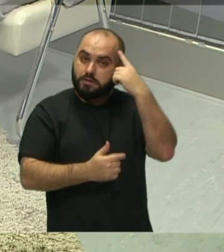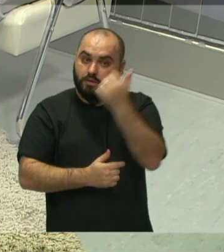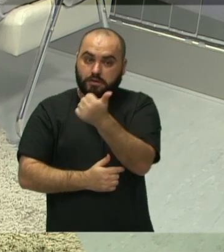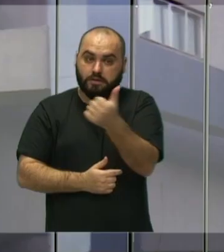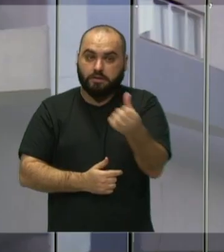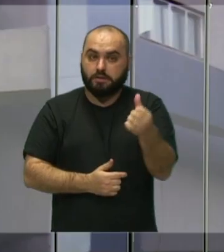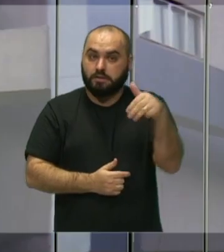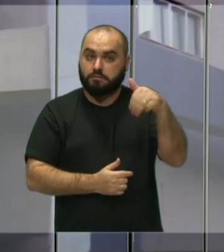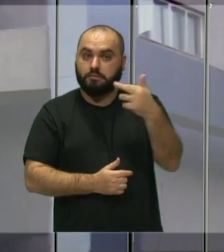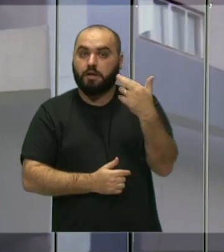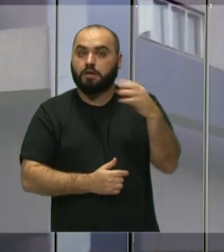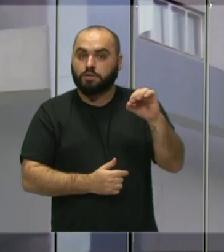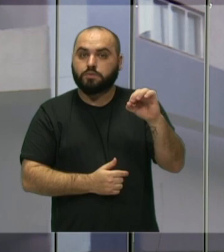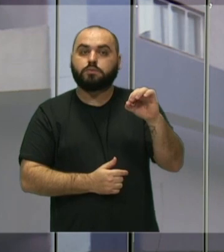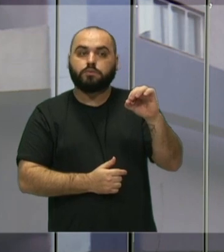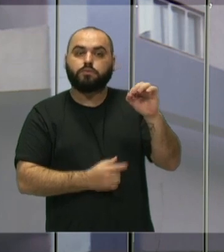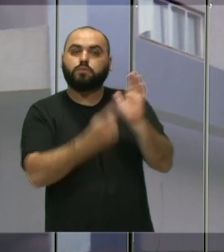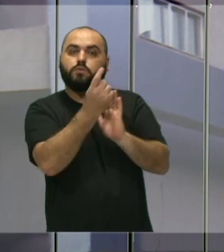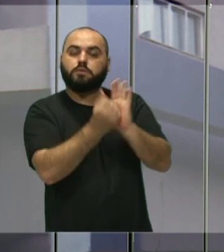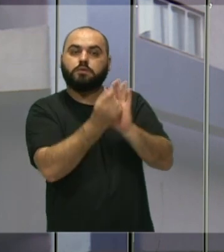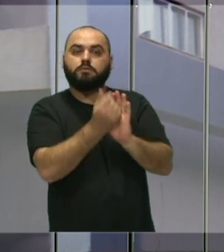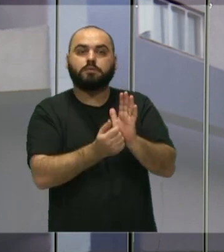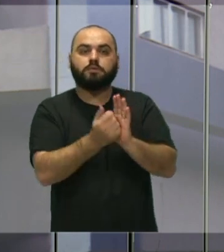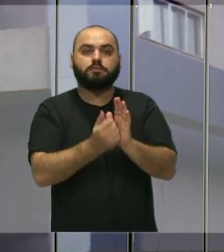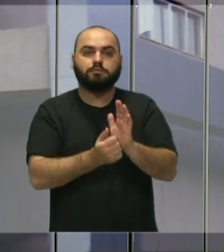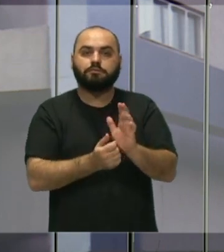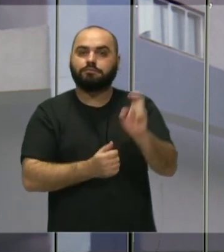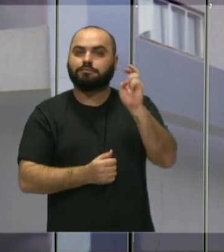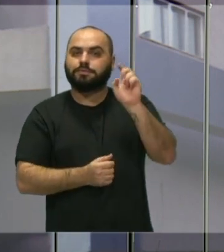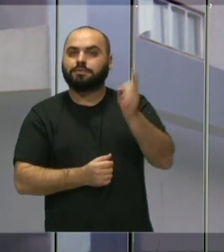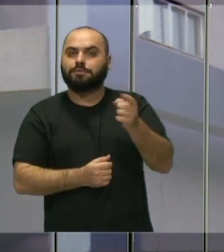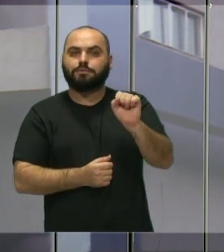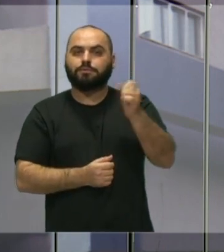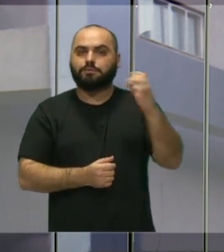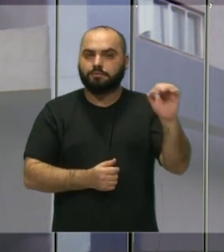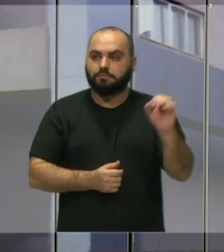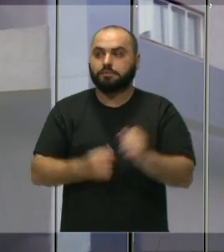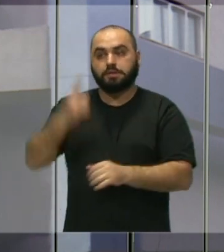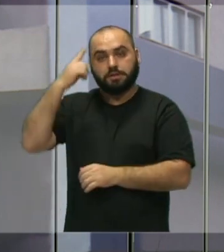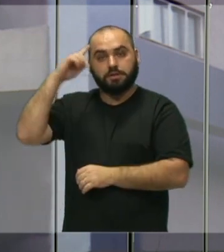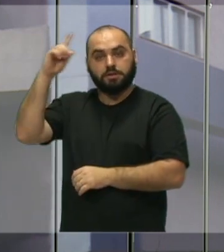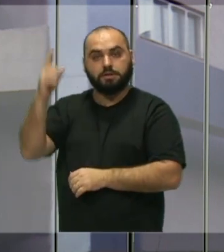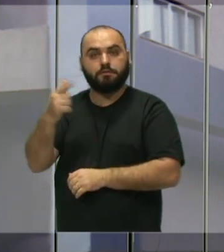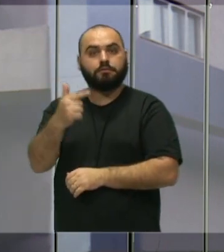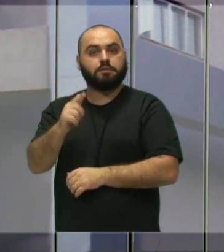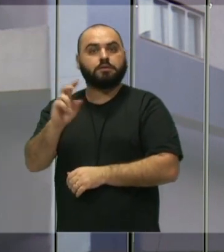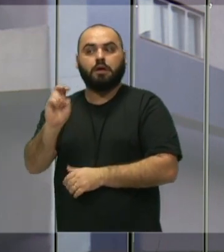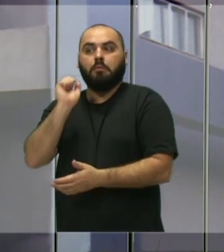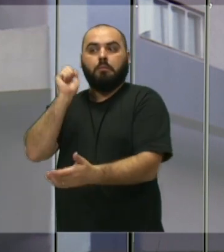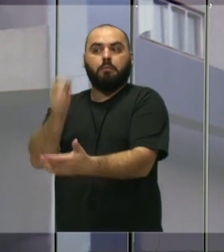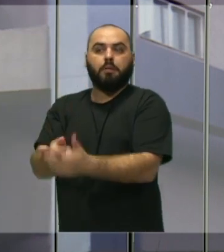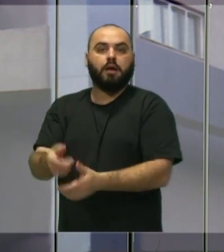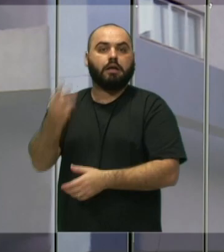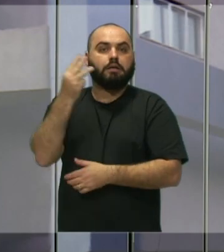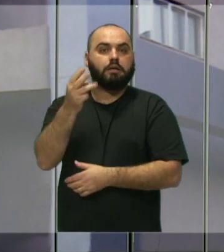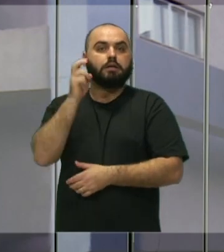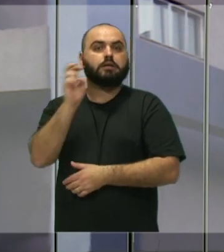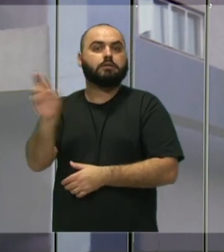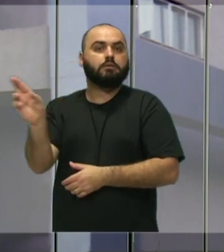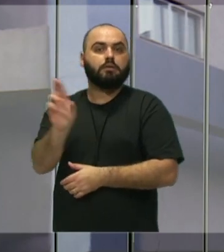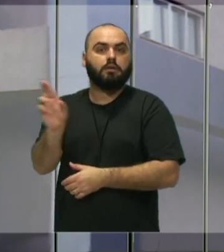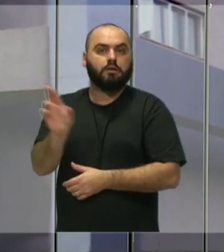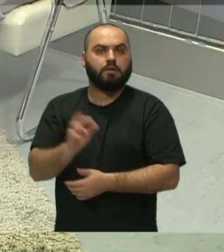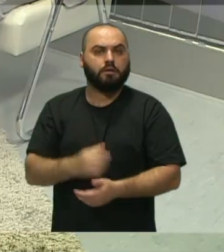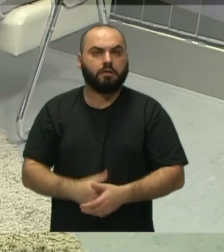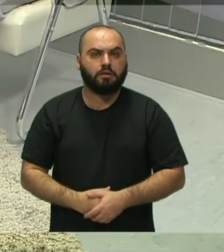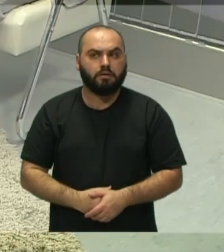R$ 5,80. E a prefeitura vai lá no dia 19 de março e emite uma nota fiscal pagando R$ 35. Quer dizer, onde